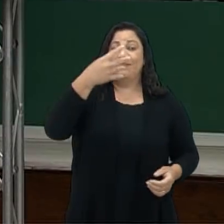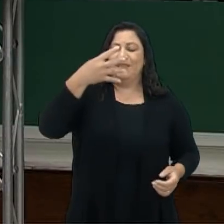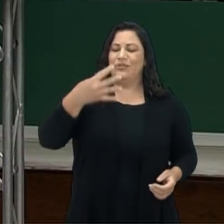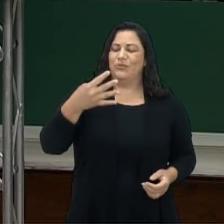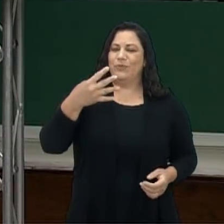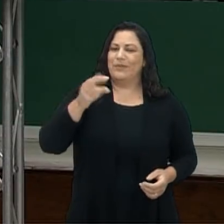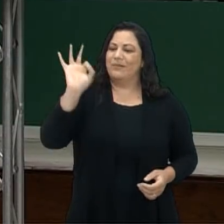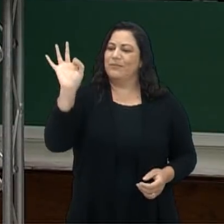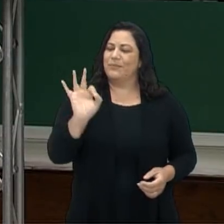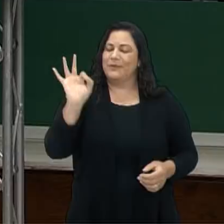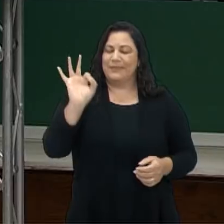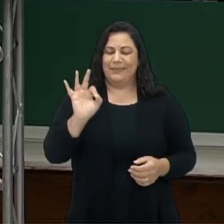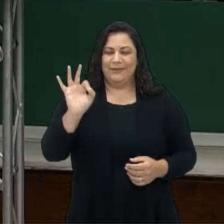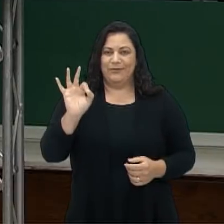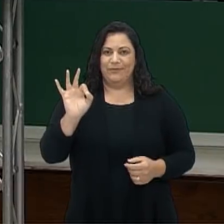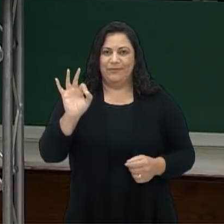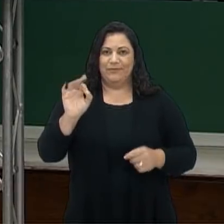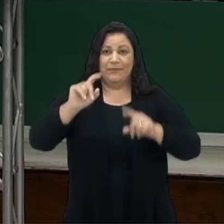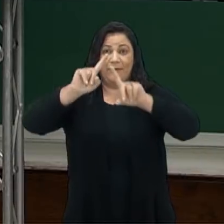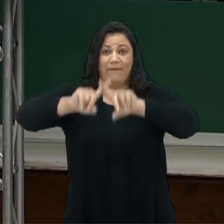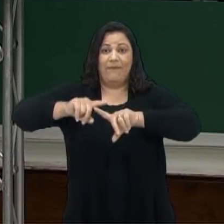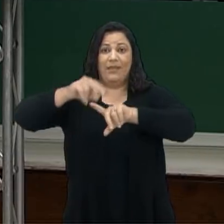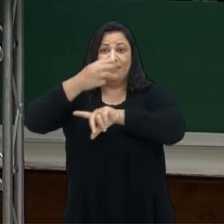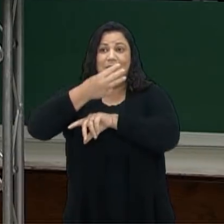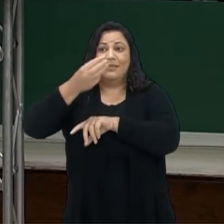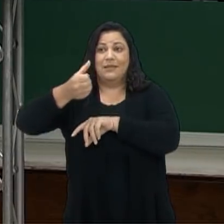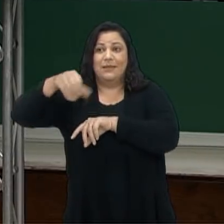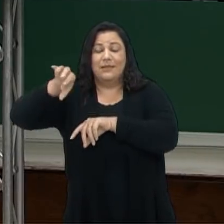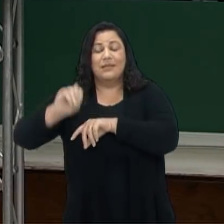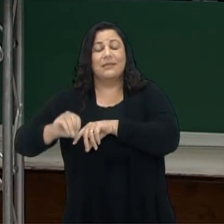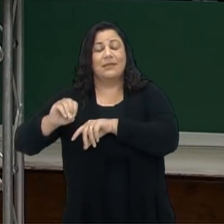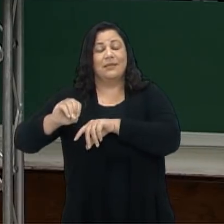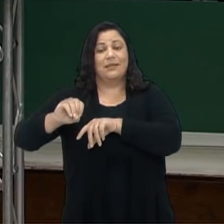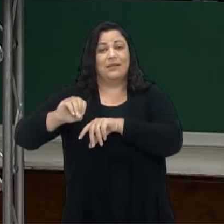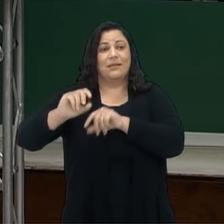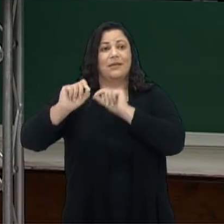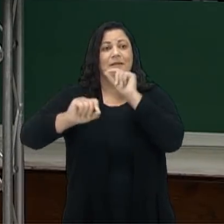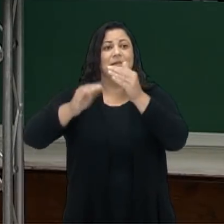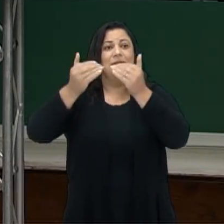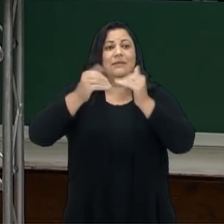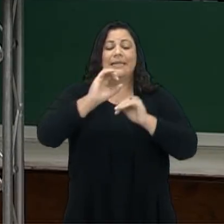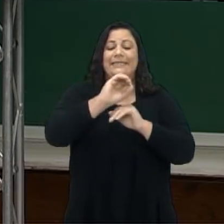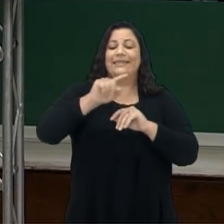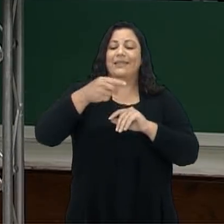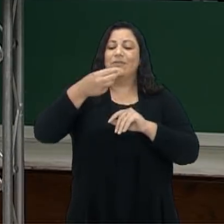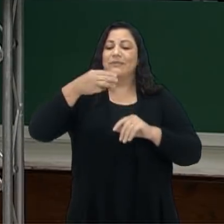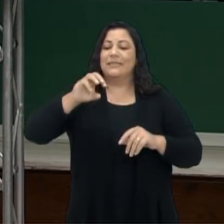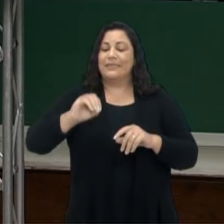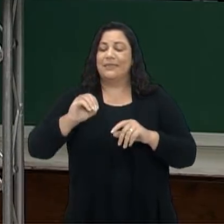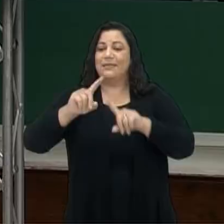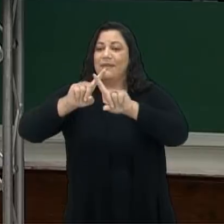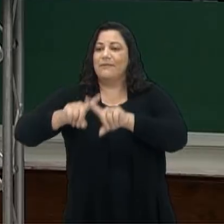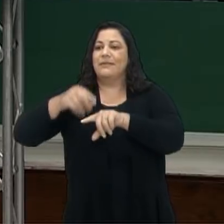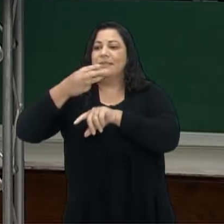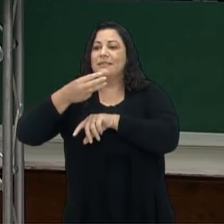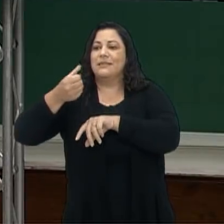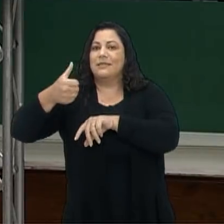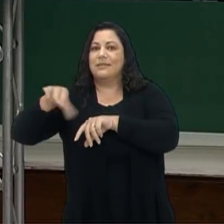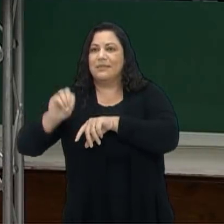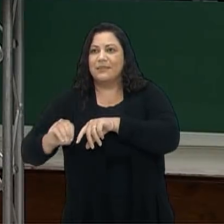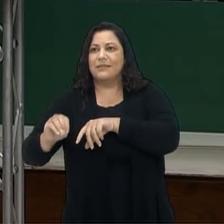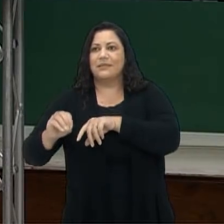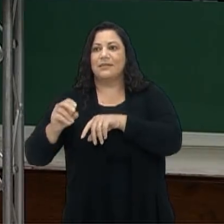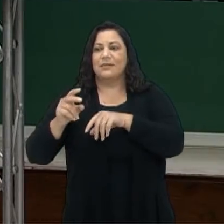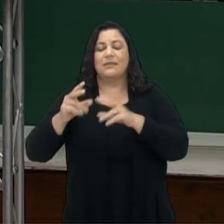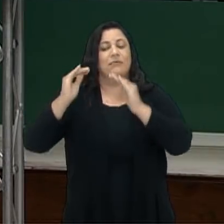vezes 360. Como é 30%, eu faço 0,30 vezes 360 e assim por diante. Aí